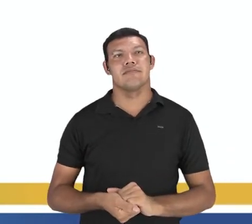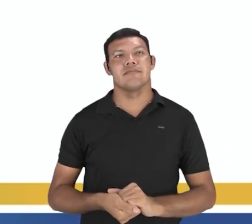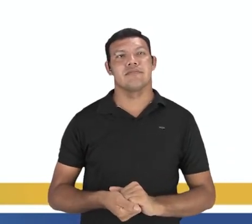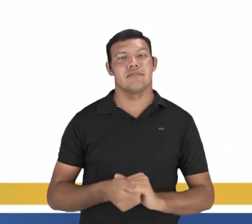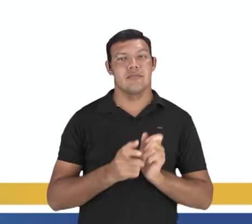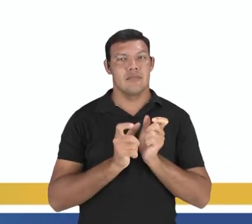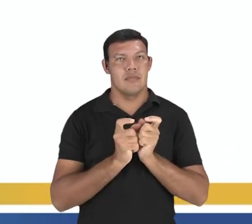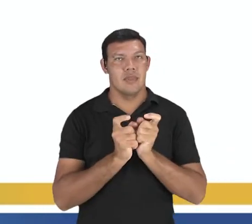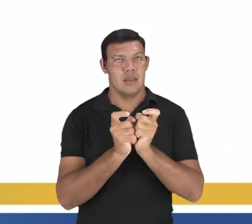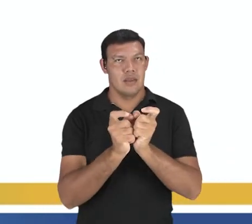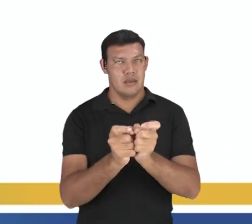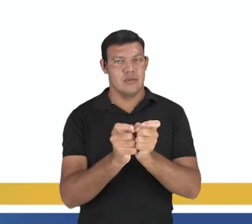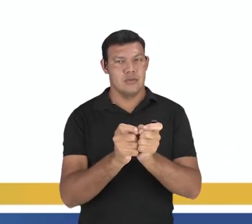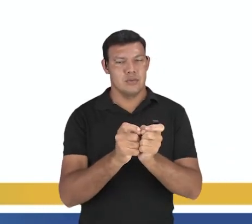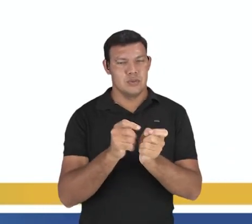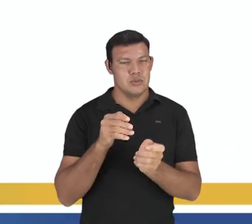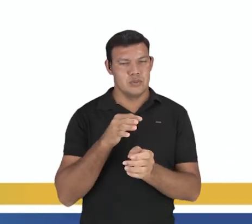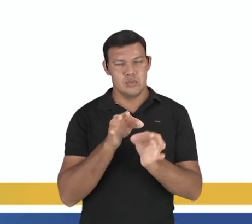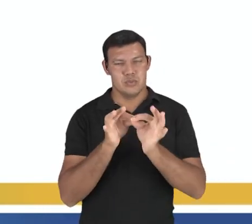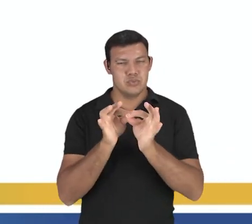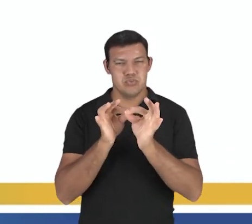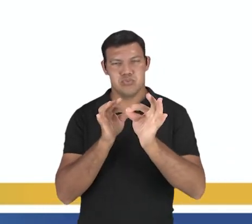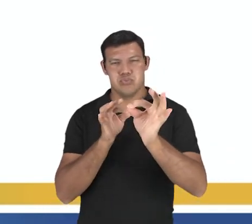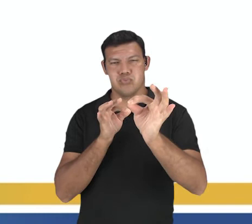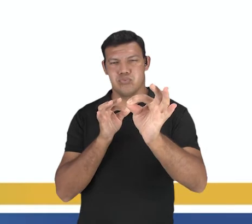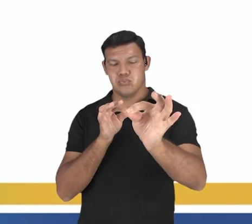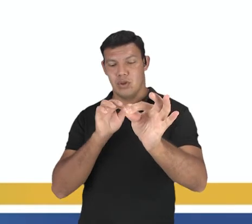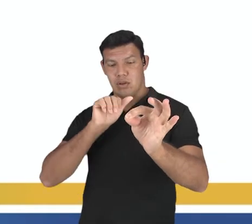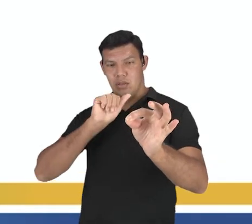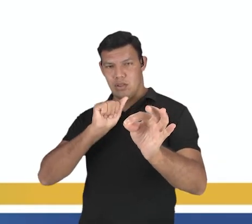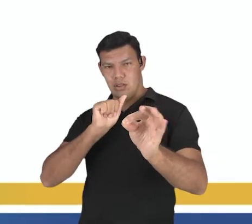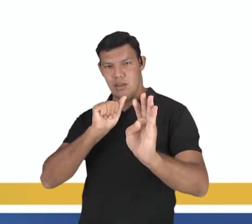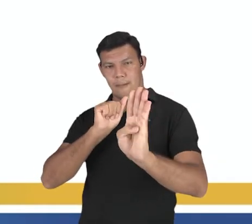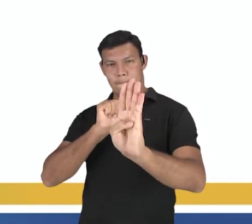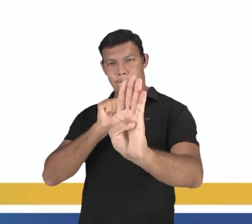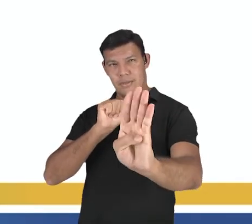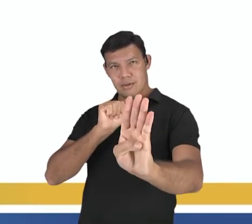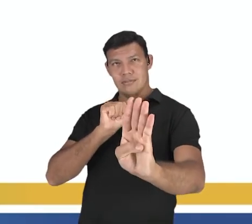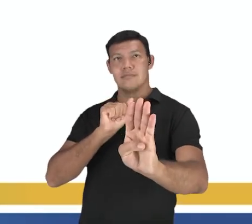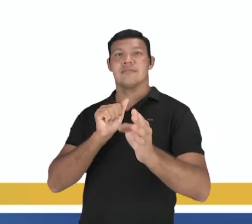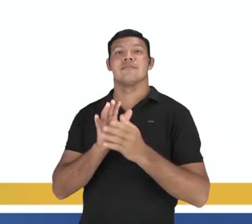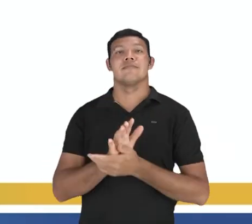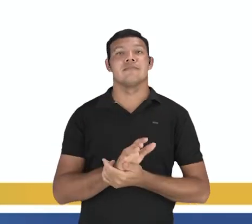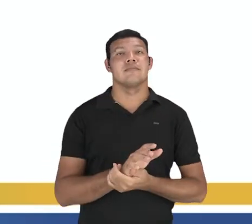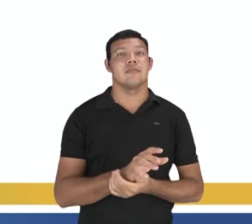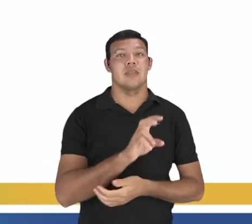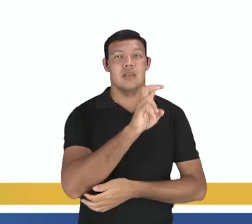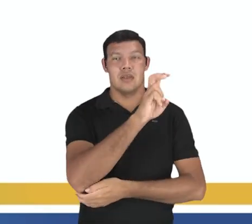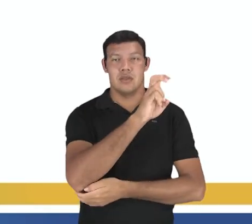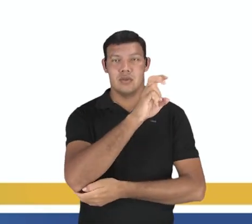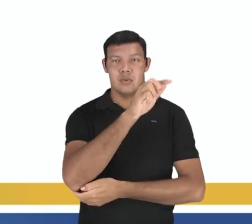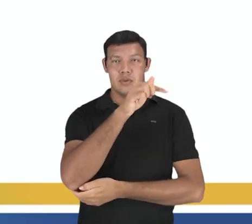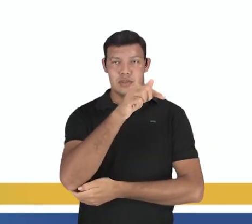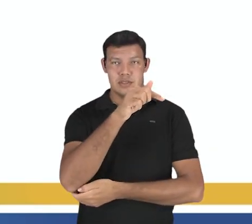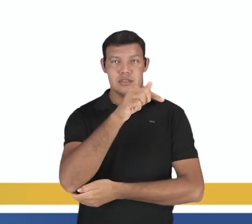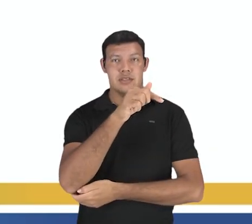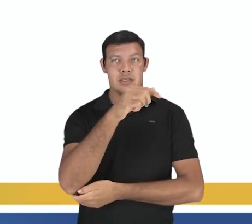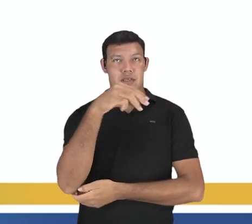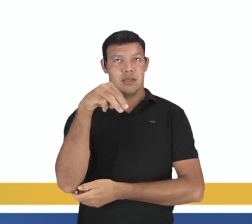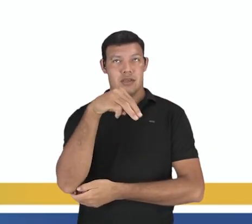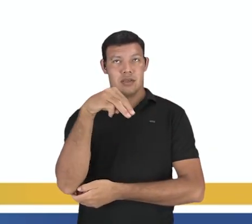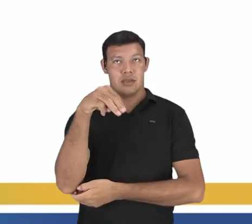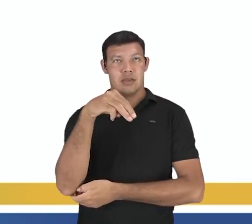uma uma família fez um percurso de um ponto A até o ponto b percorrendo 57mm em